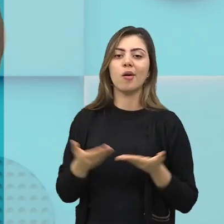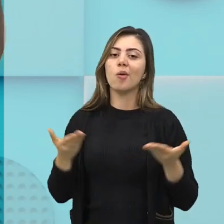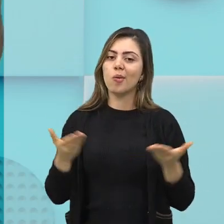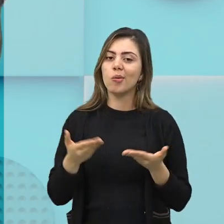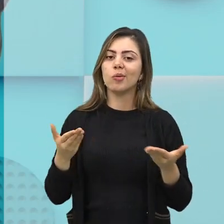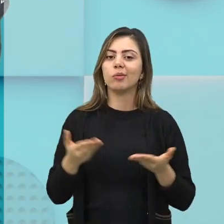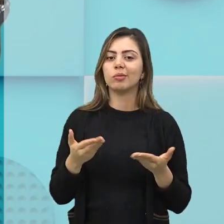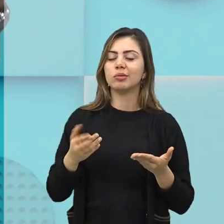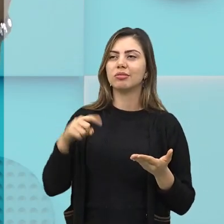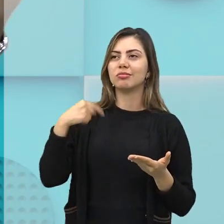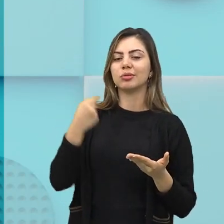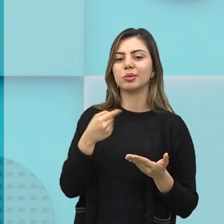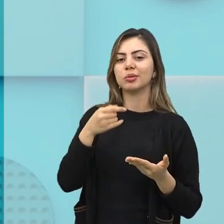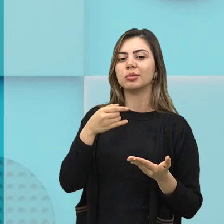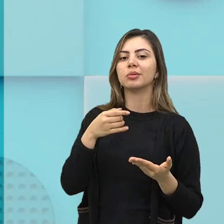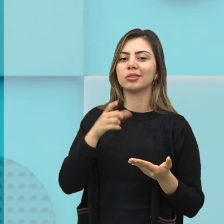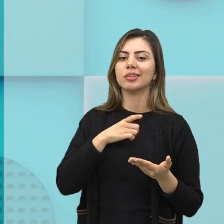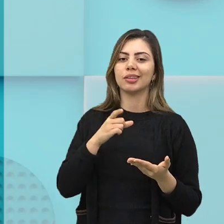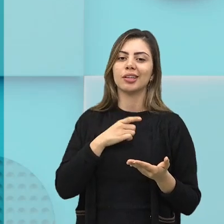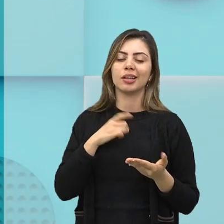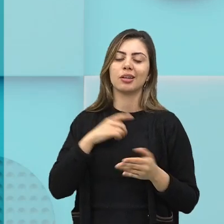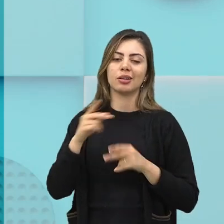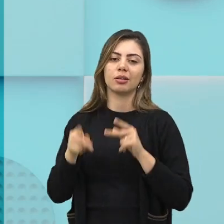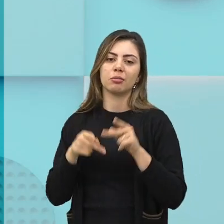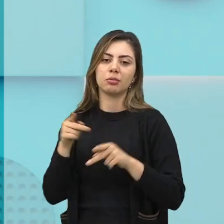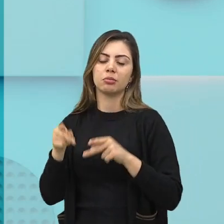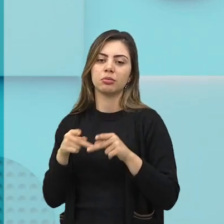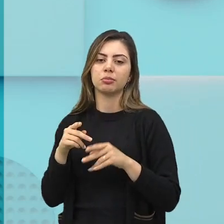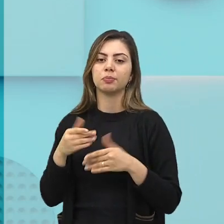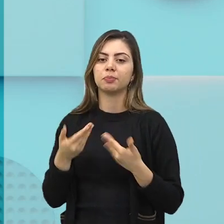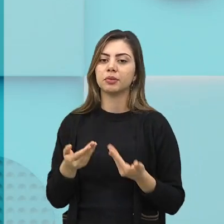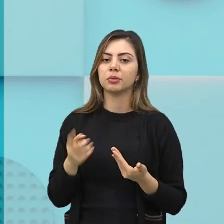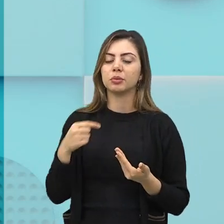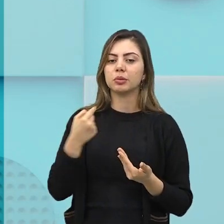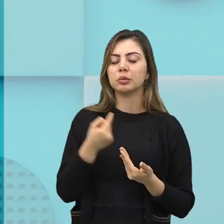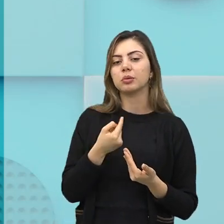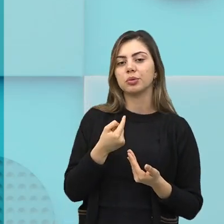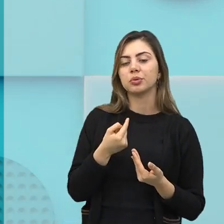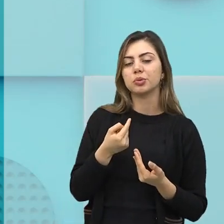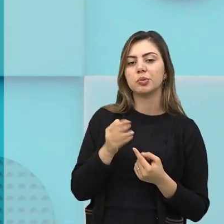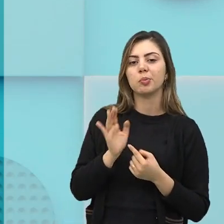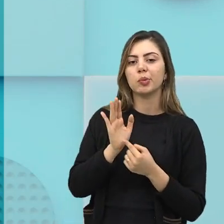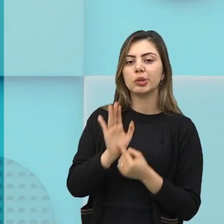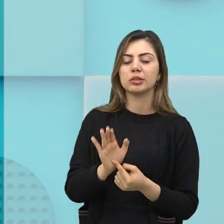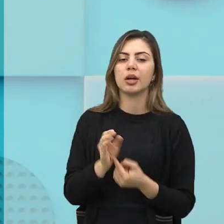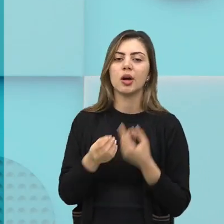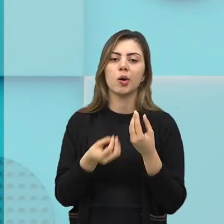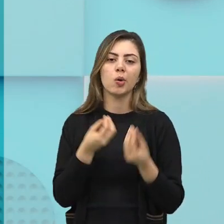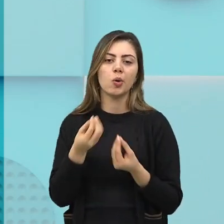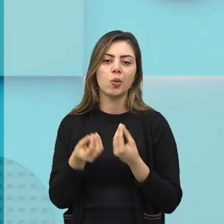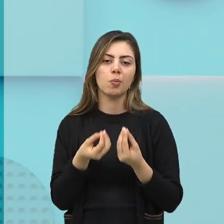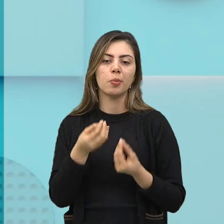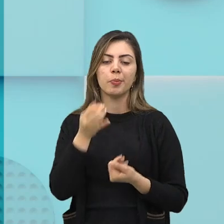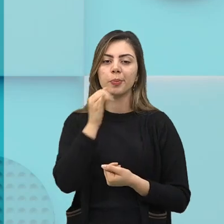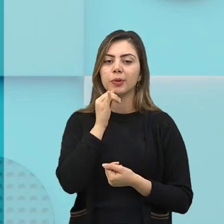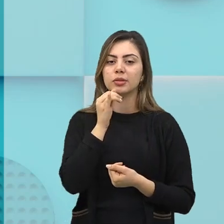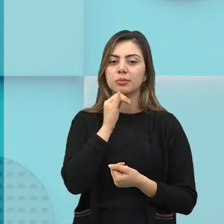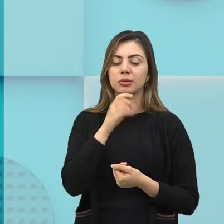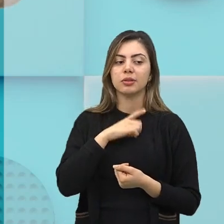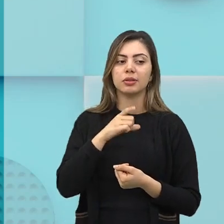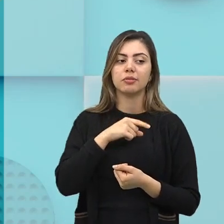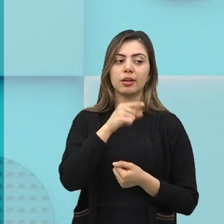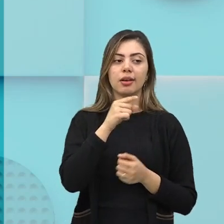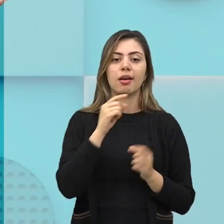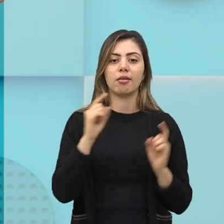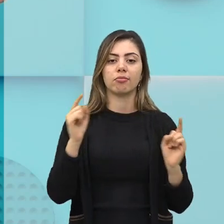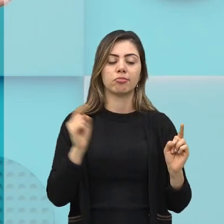nosso imaginário popular. E para a gente tentar ilustrar um pouquinho de como, nesse caso, o encontro com as Amazonas,